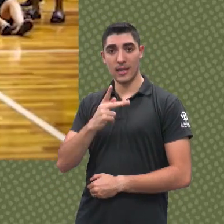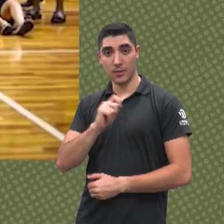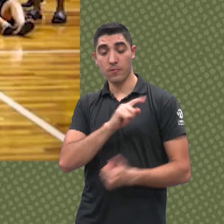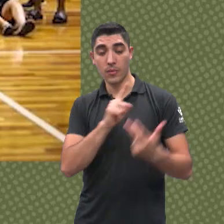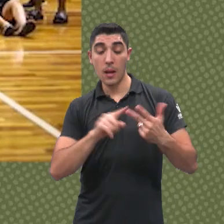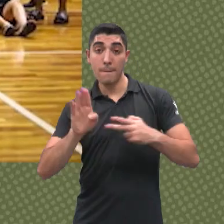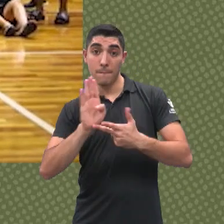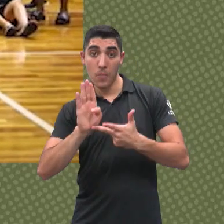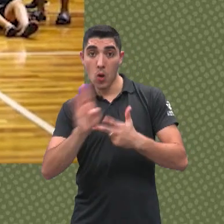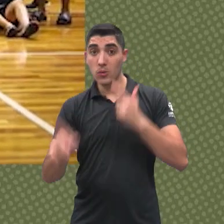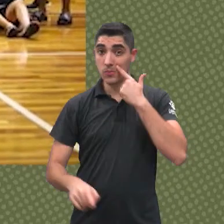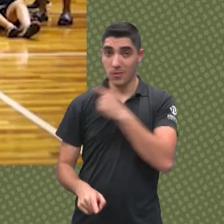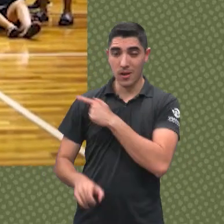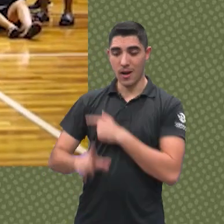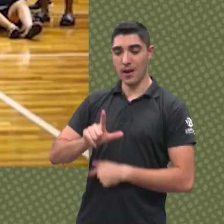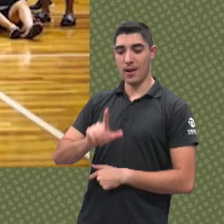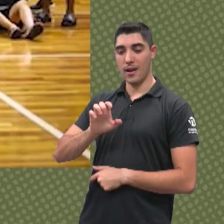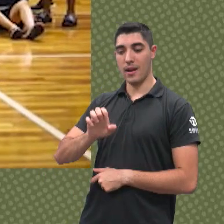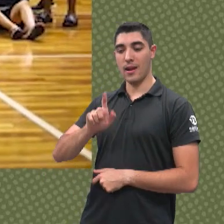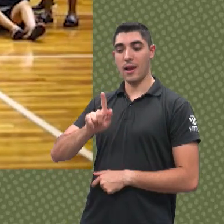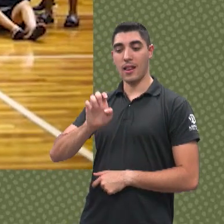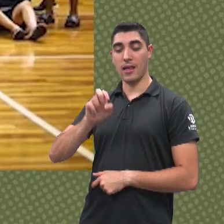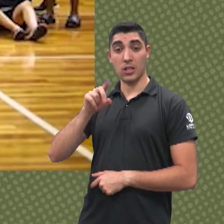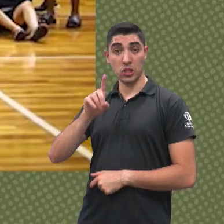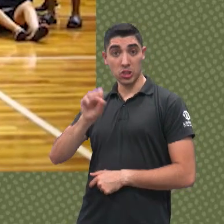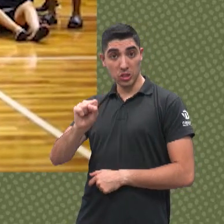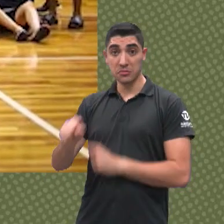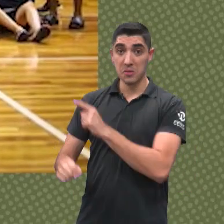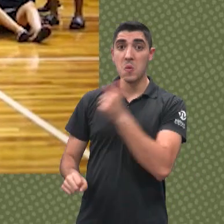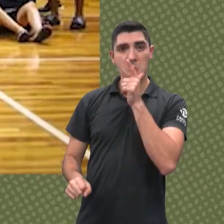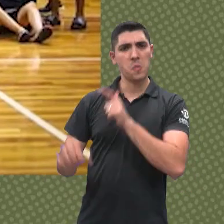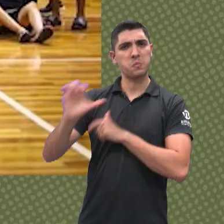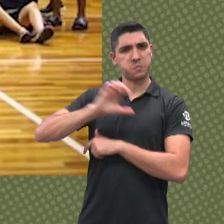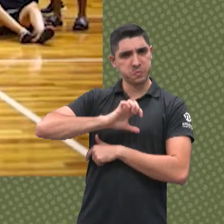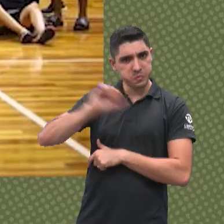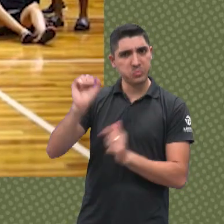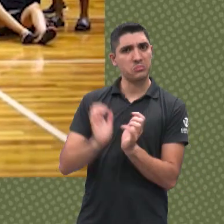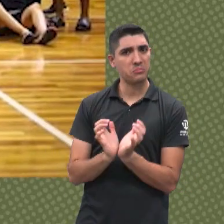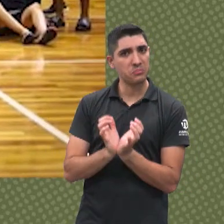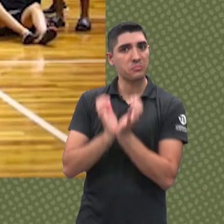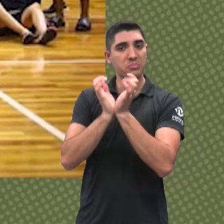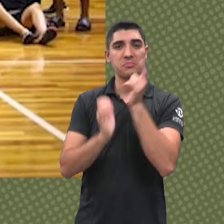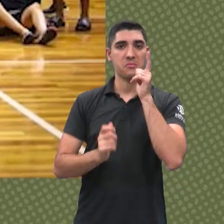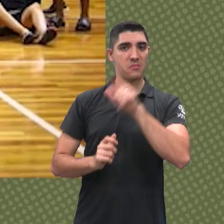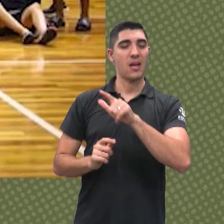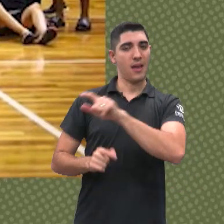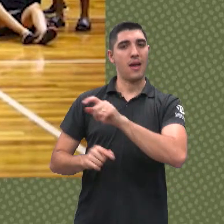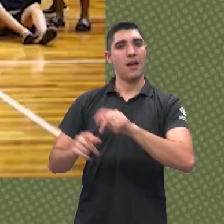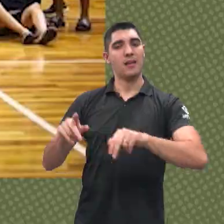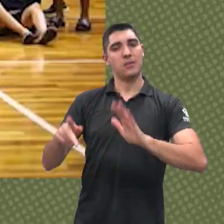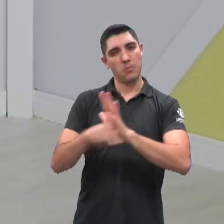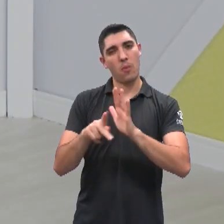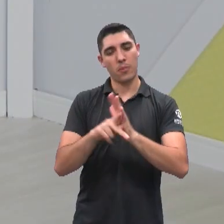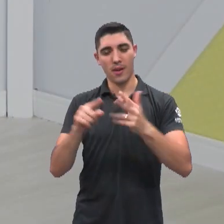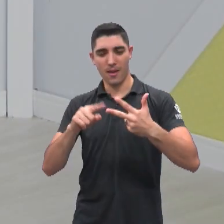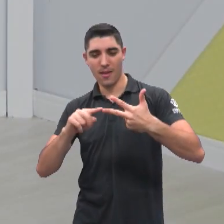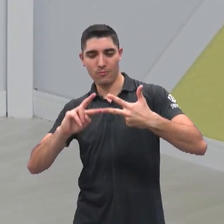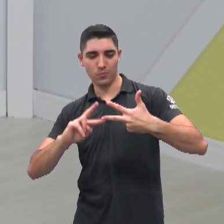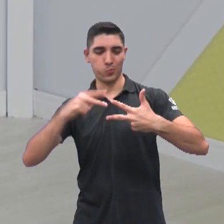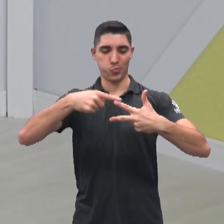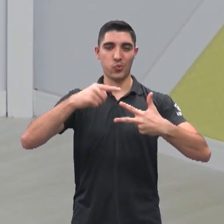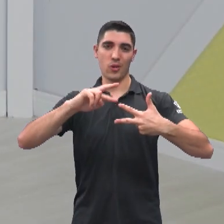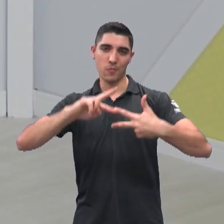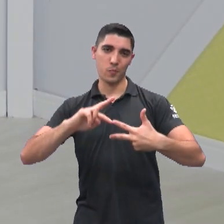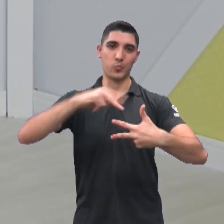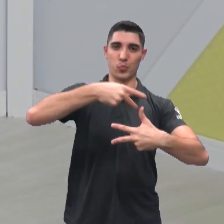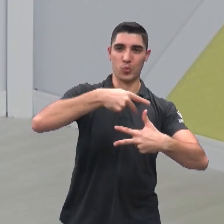do Legends, que é esse que você está vendo aí, ó, faturou o título e acesso à série Prata, e também o outro conquistou o acesso à